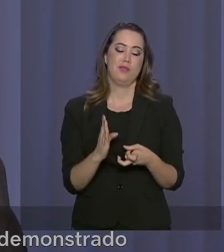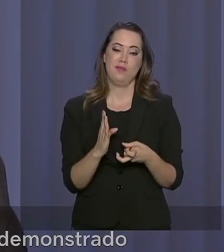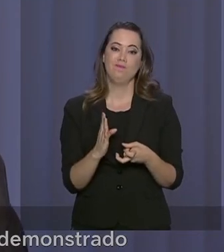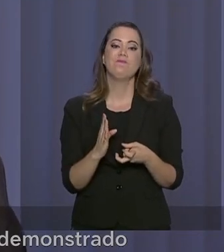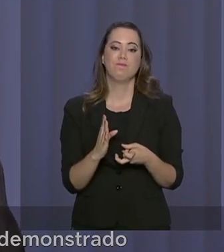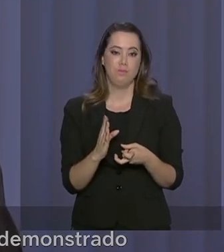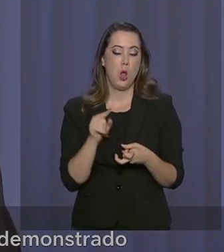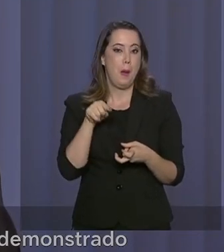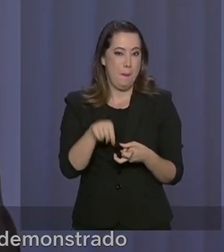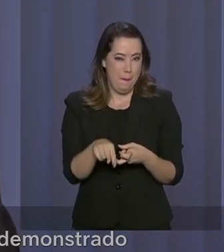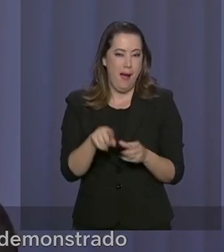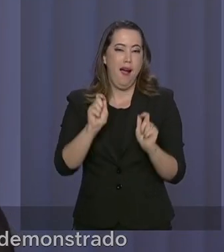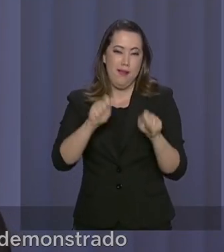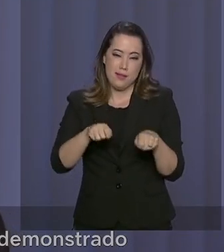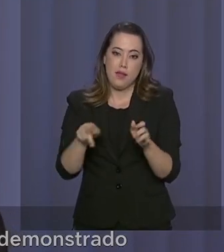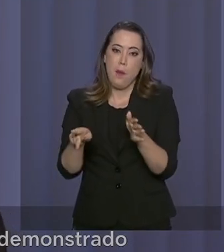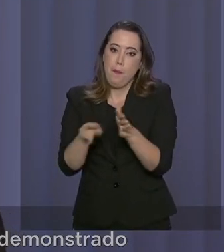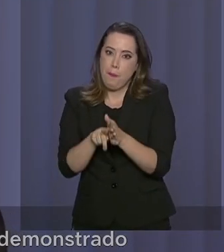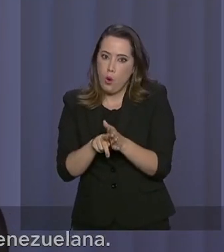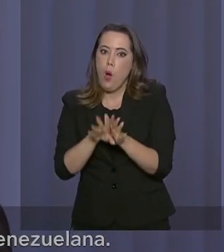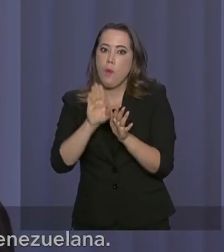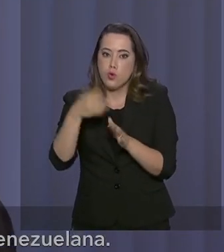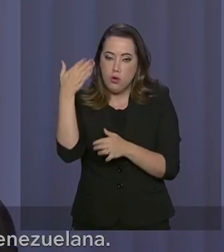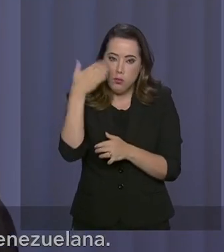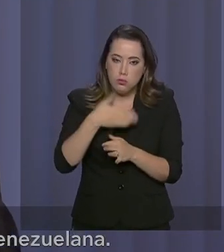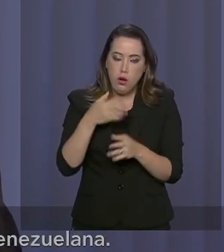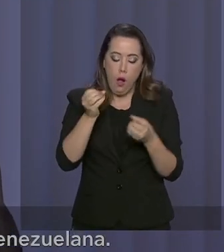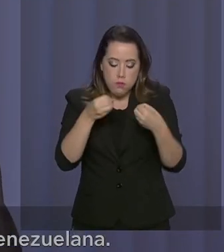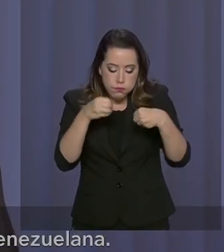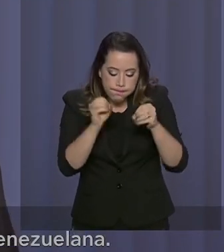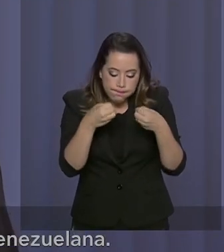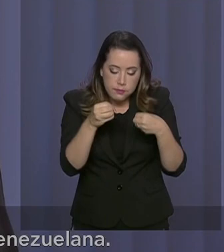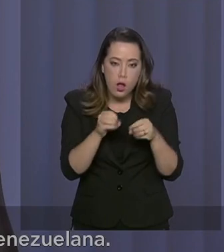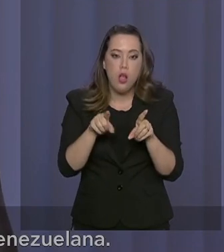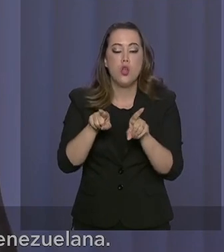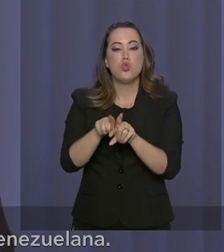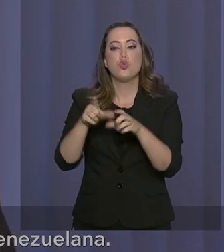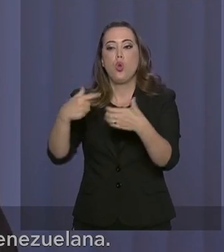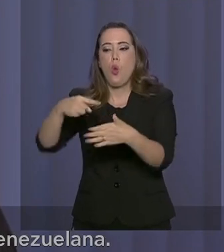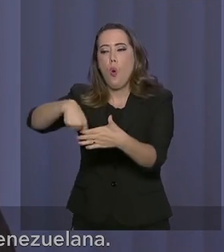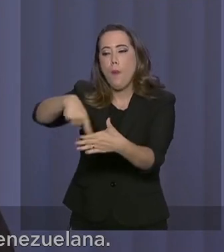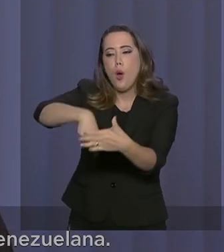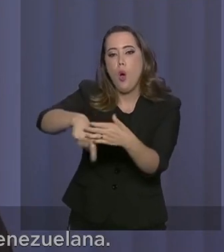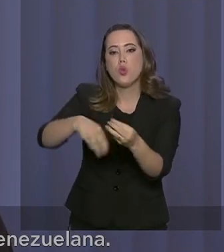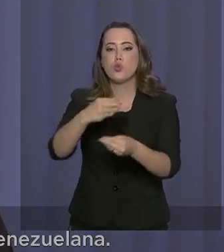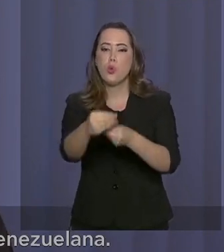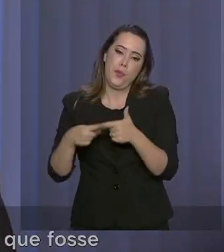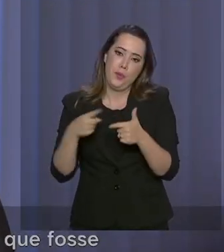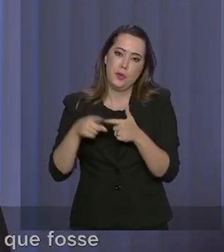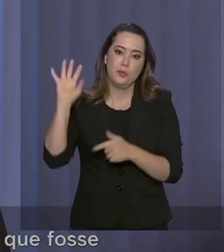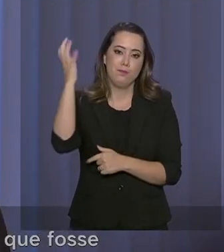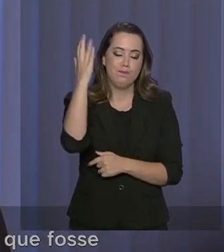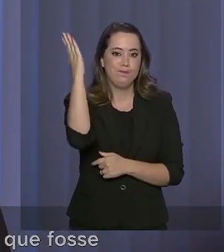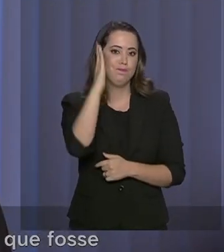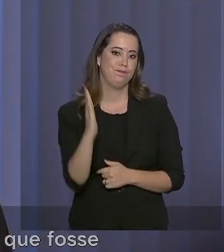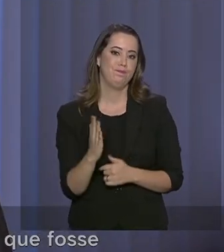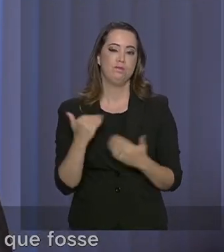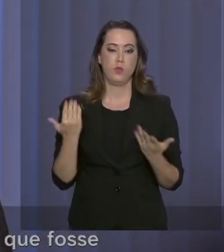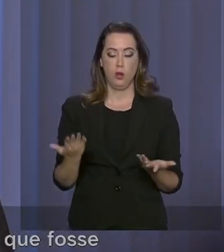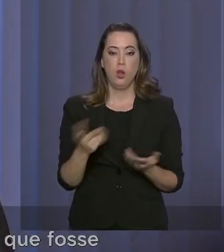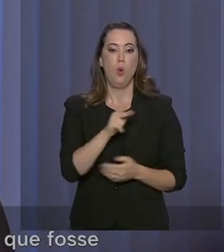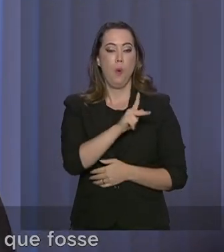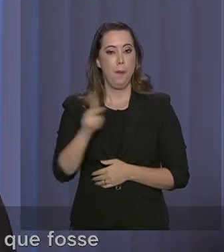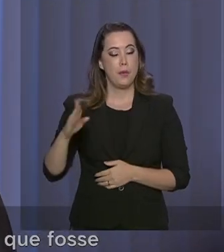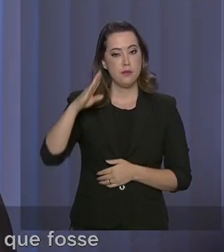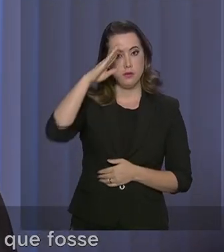nacional, mas provém, conforme demonstrado por análise técnica, de poços e misturas de origem venezuelana. Desse modo, o presidente